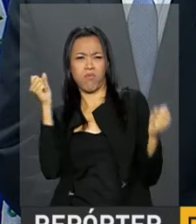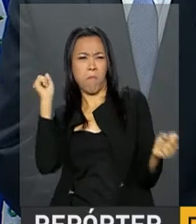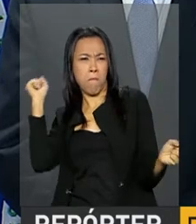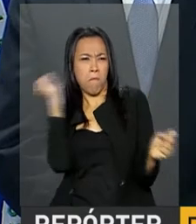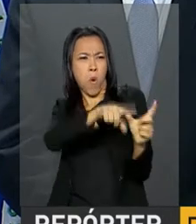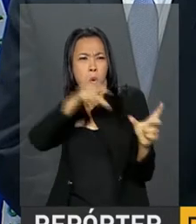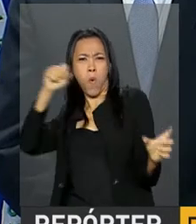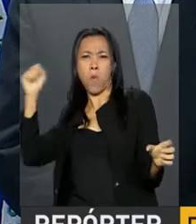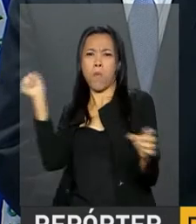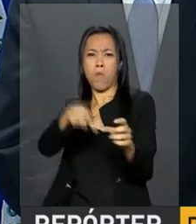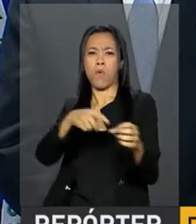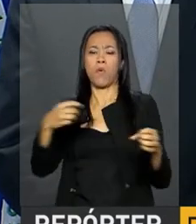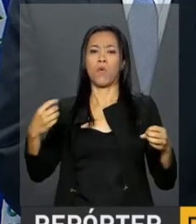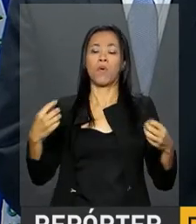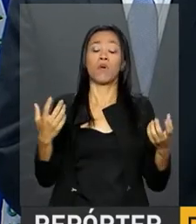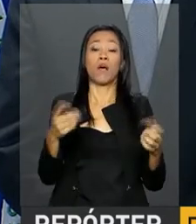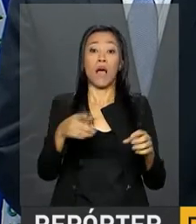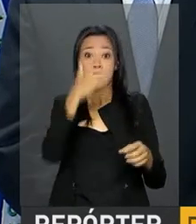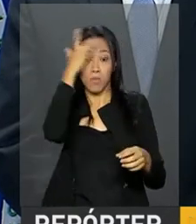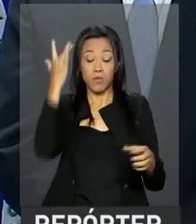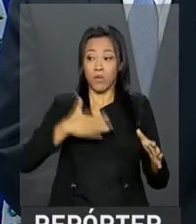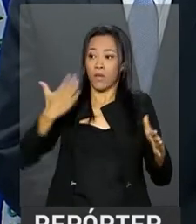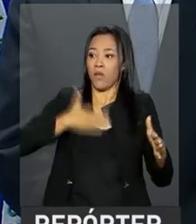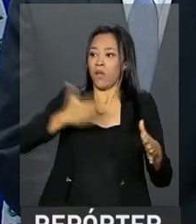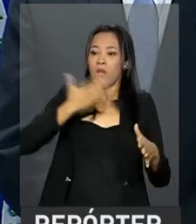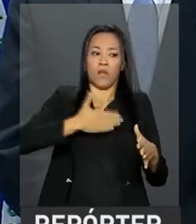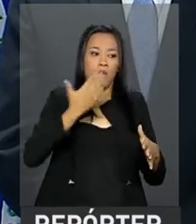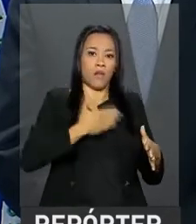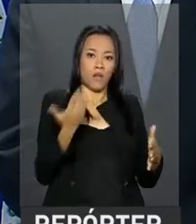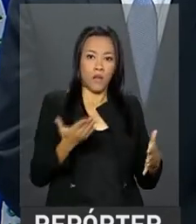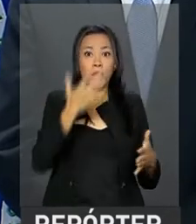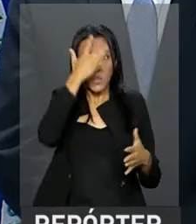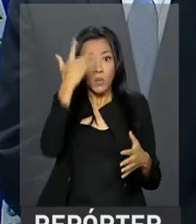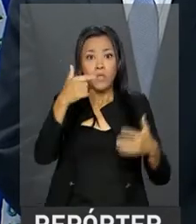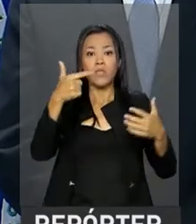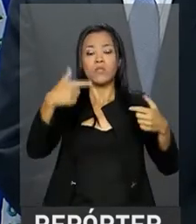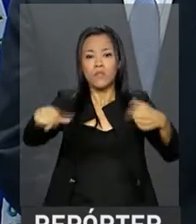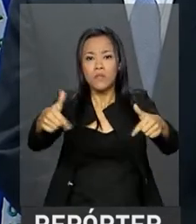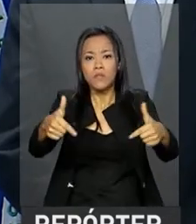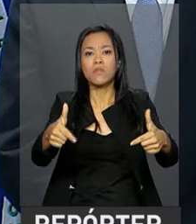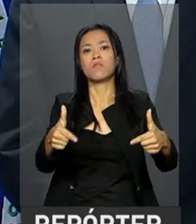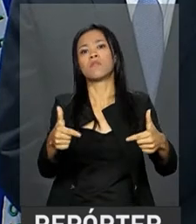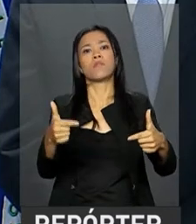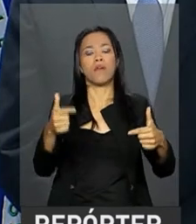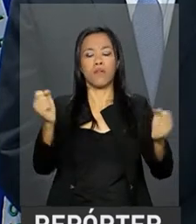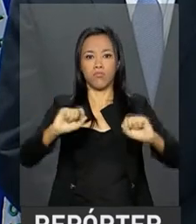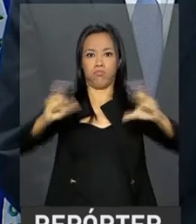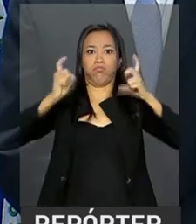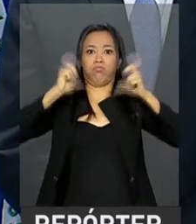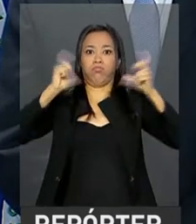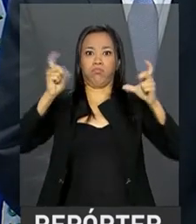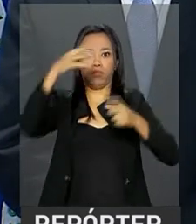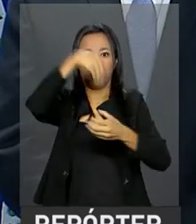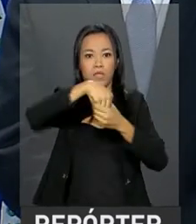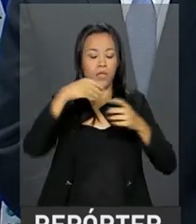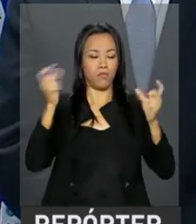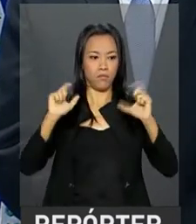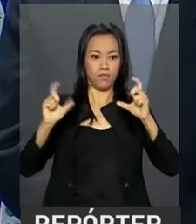na ameaça às pessoas, muitas delas servidores que se encontram aterrorizados e que nós